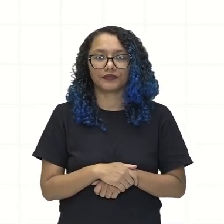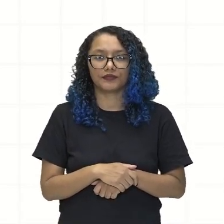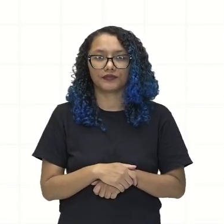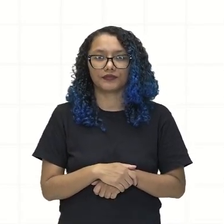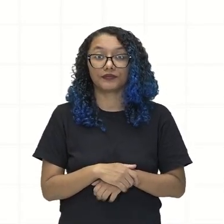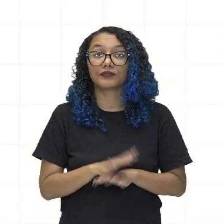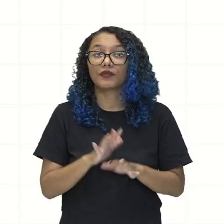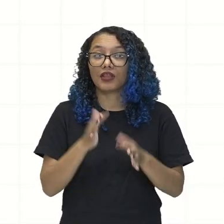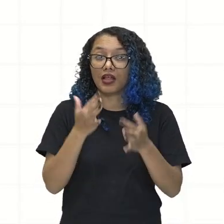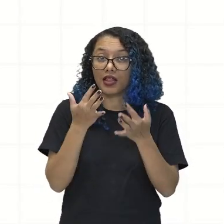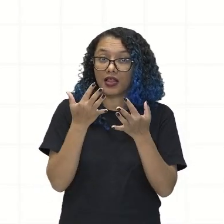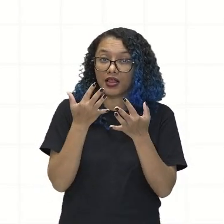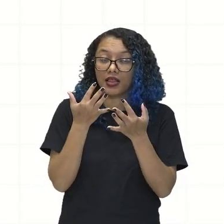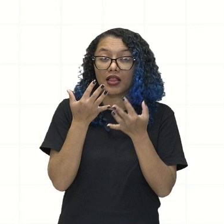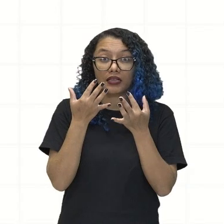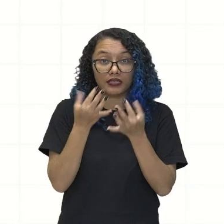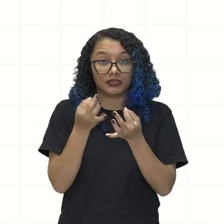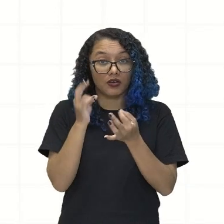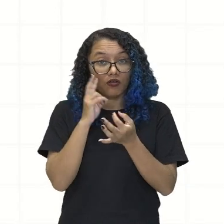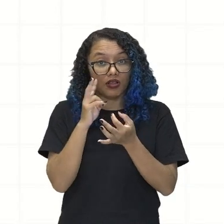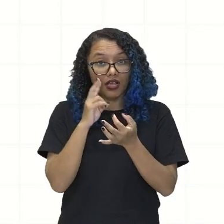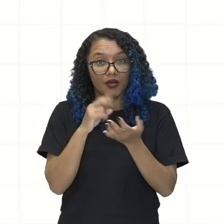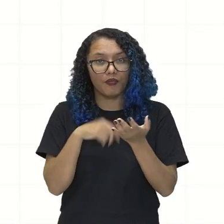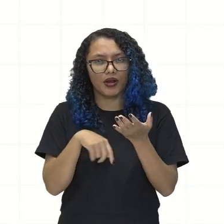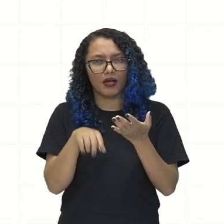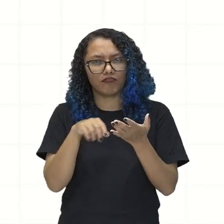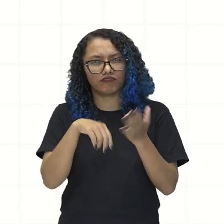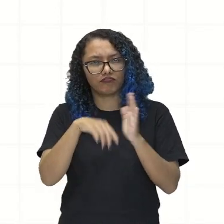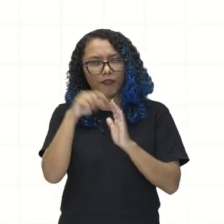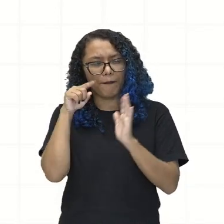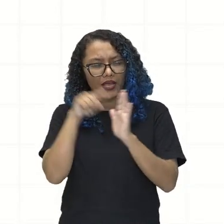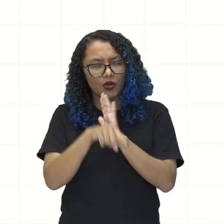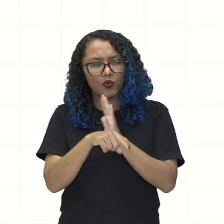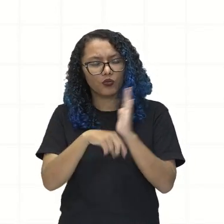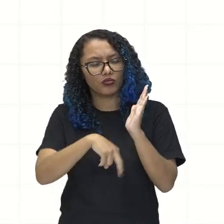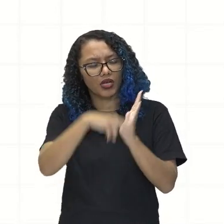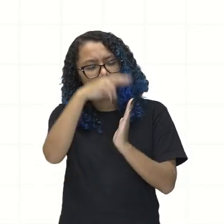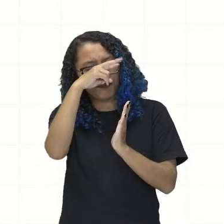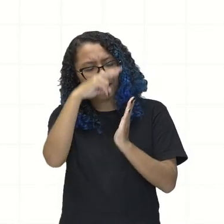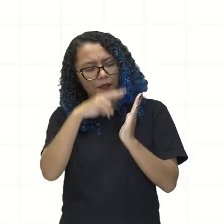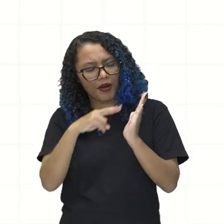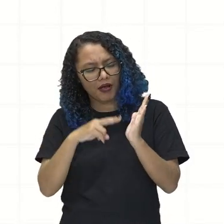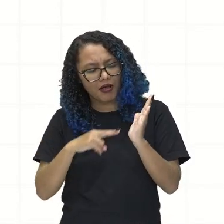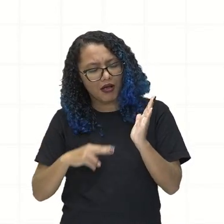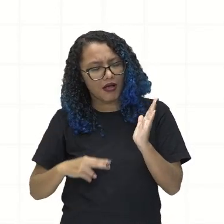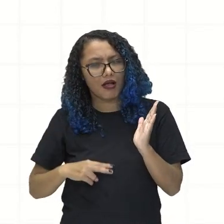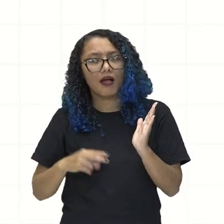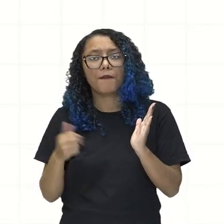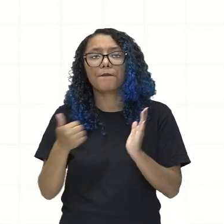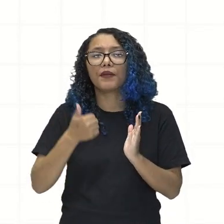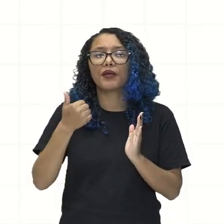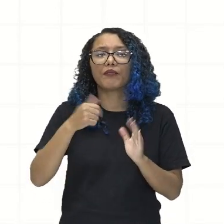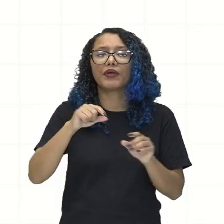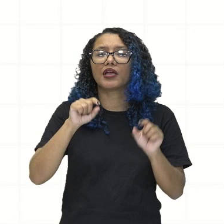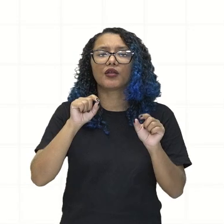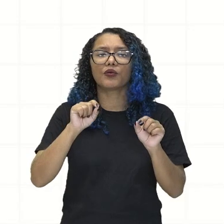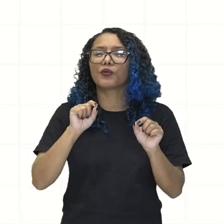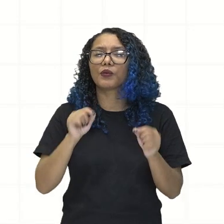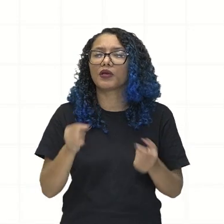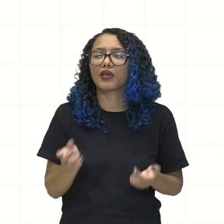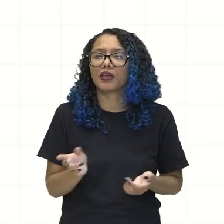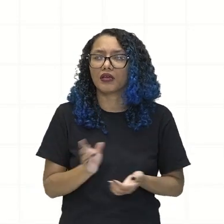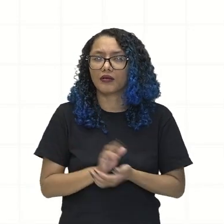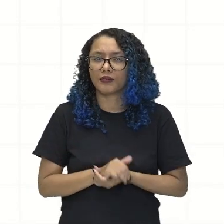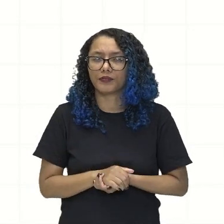ao ler a situação problema, a primeira coisa que nós temos que fazer é